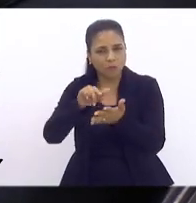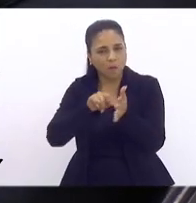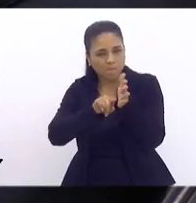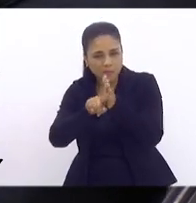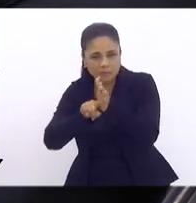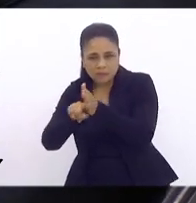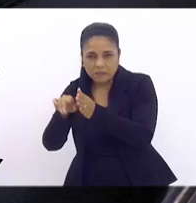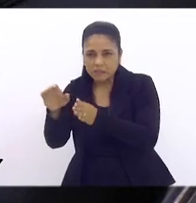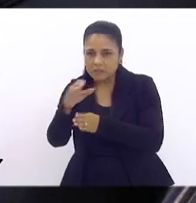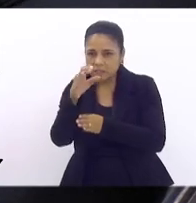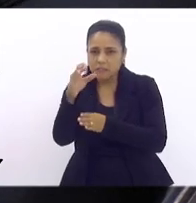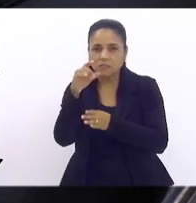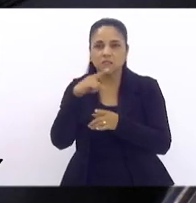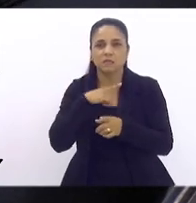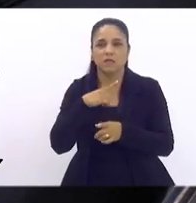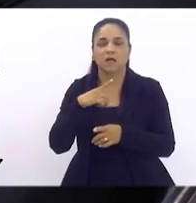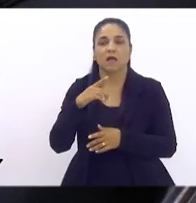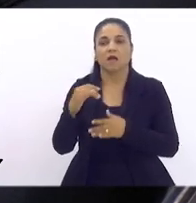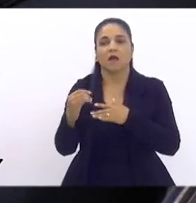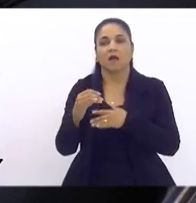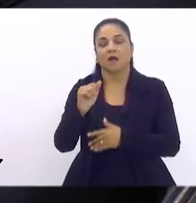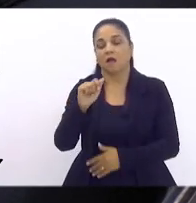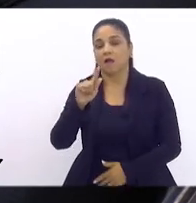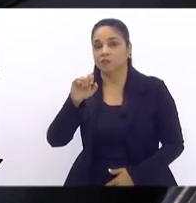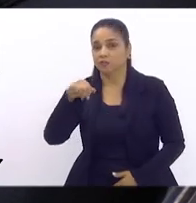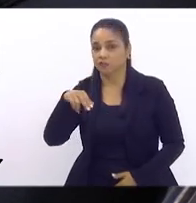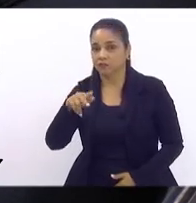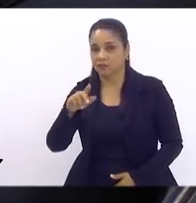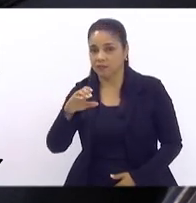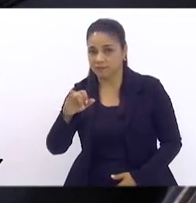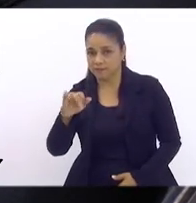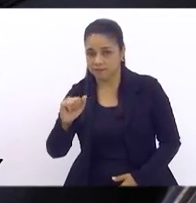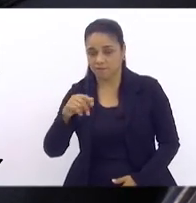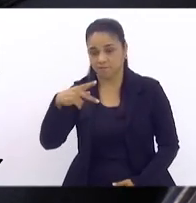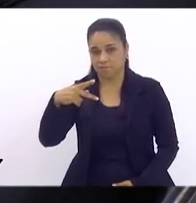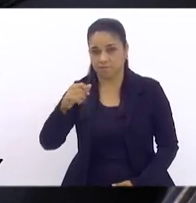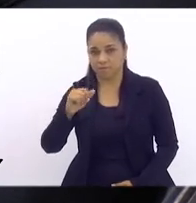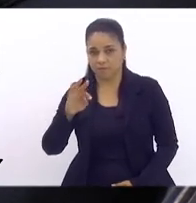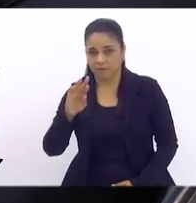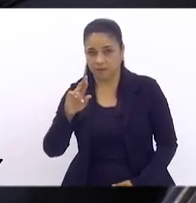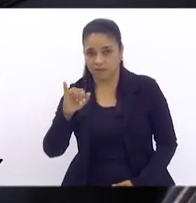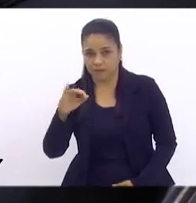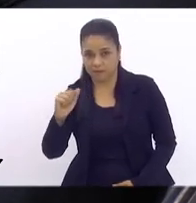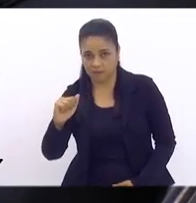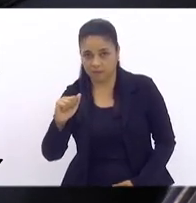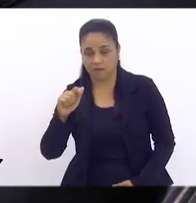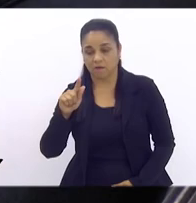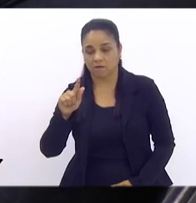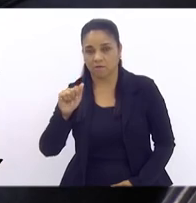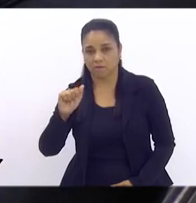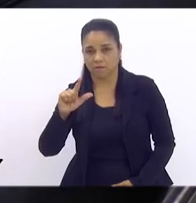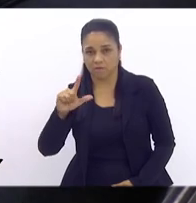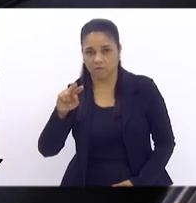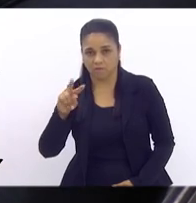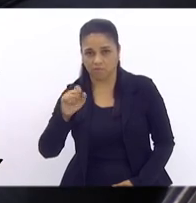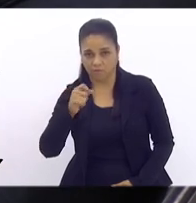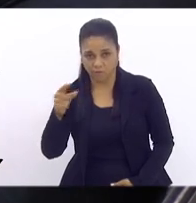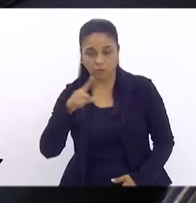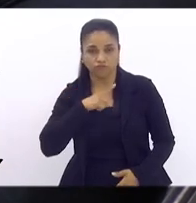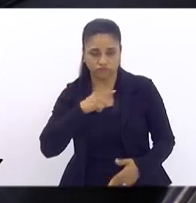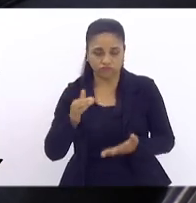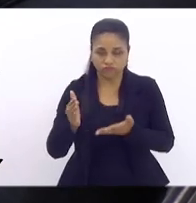agência Patrícia Galvão tem uma pesquisa a gente tem dados assim